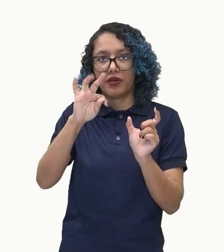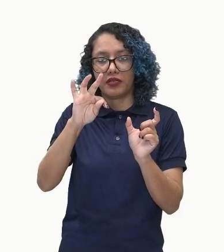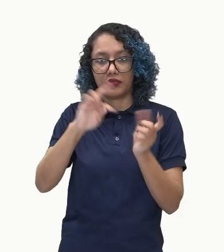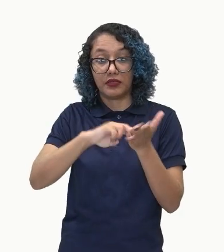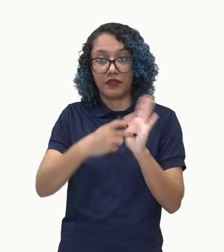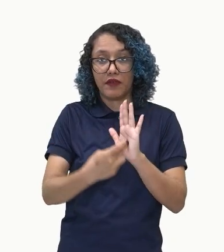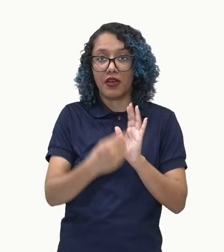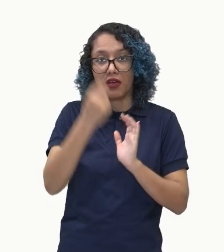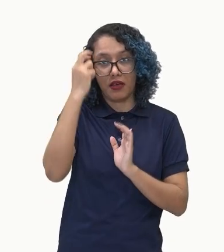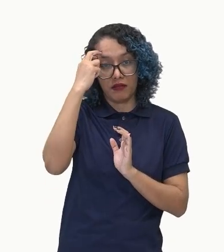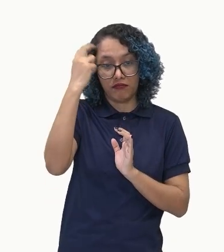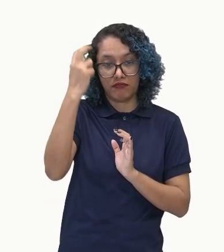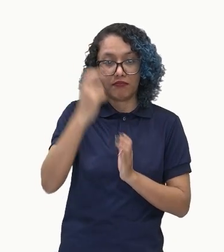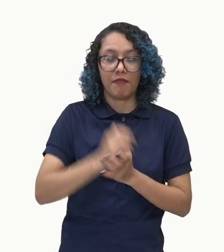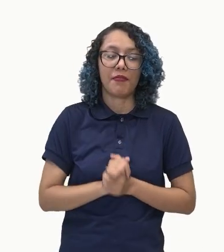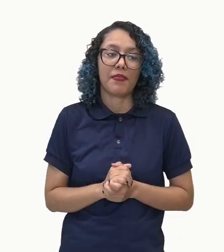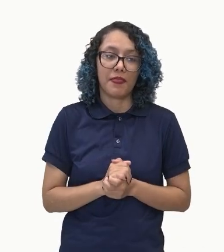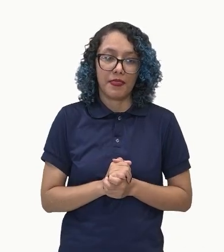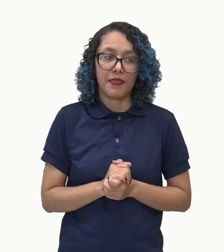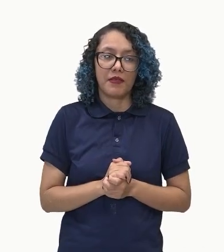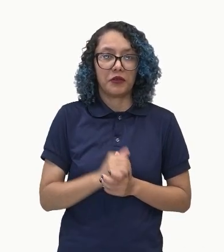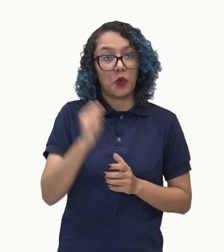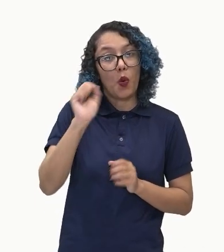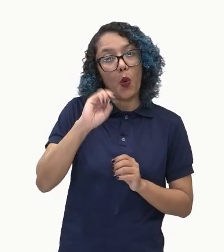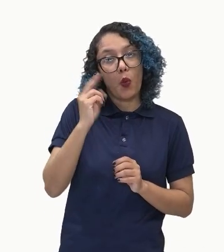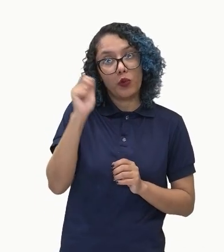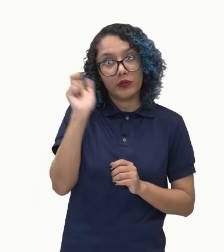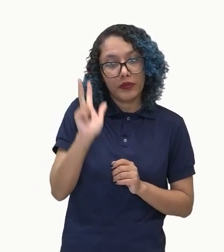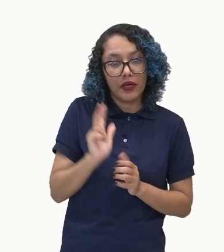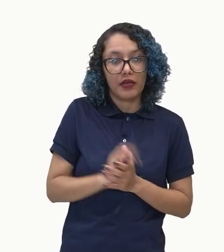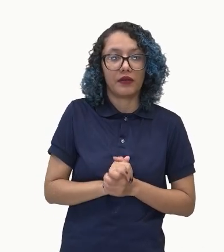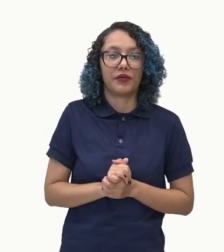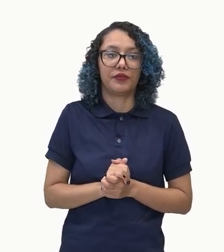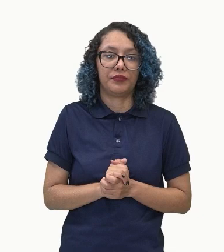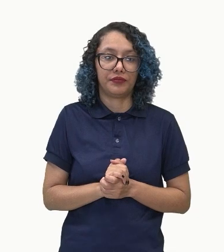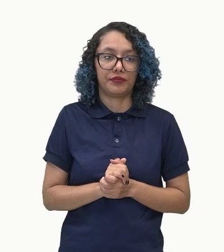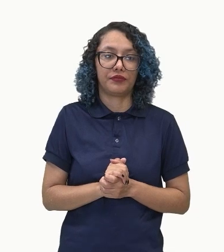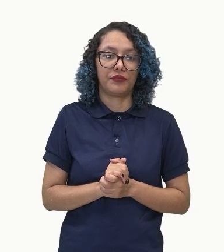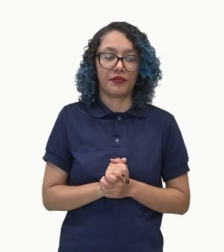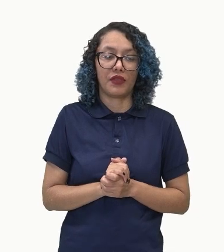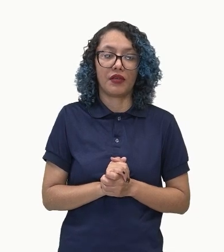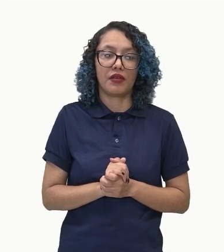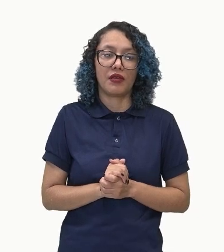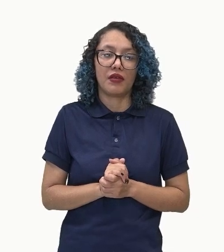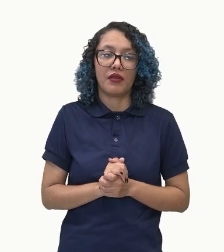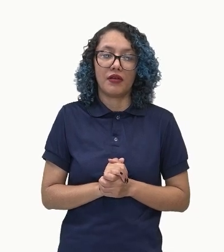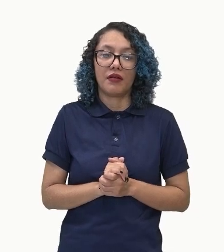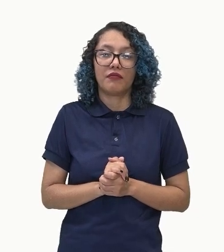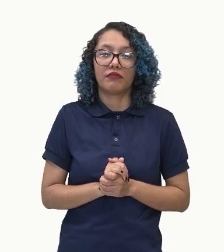inteligente, esperto, inteligente. But they need help. Porém, eles precisam